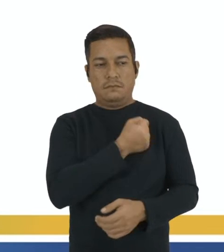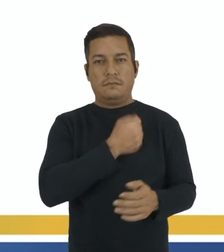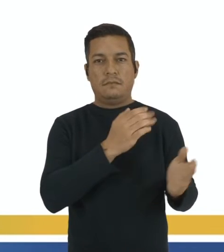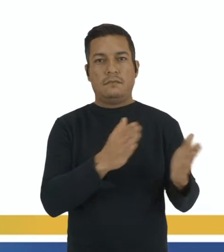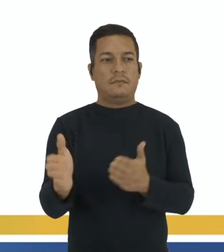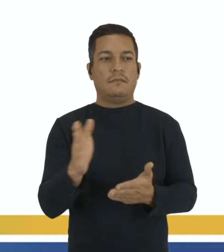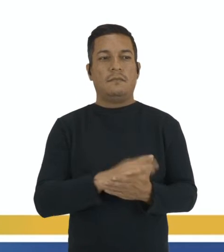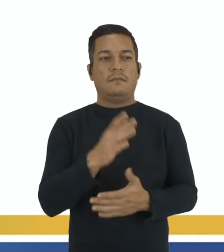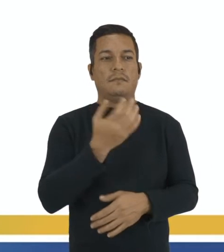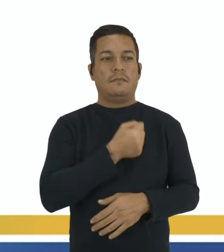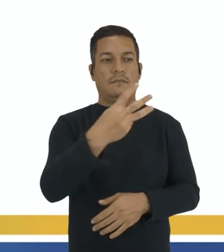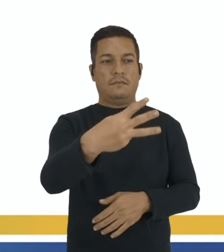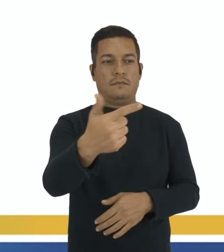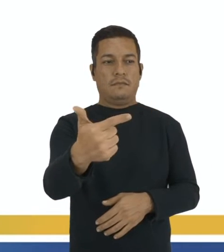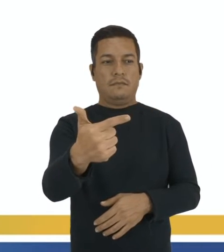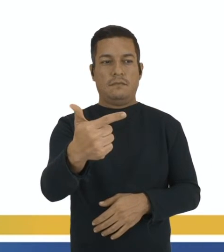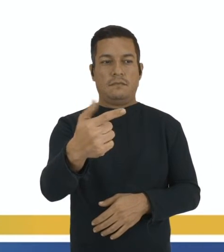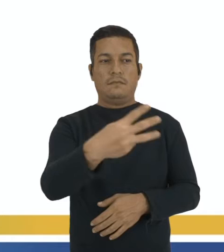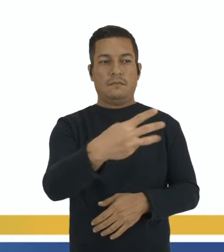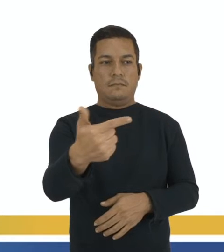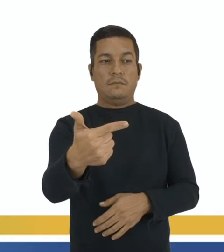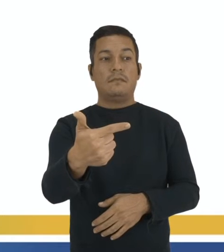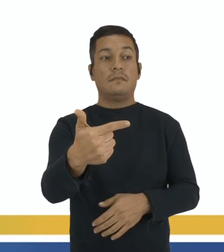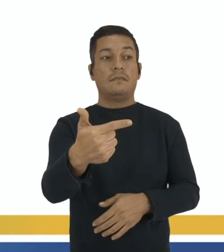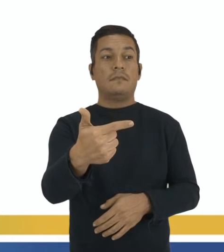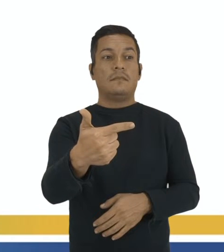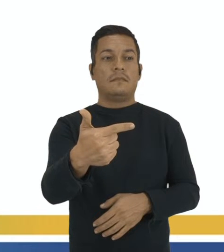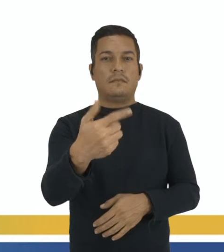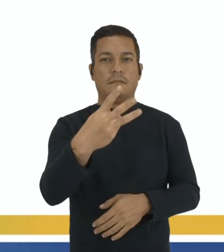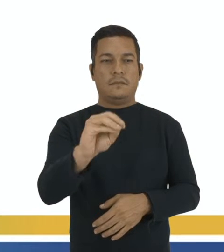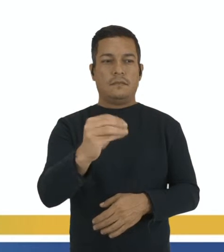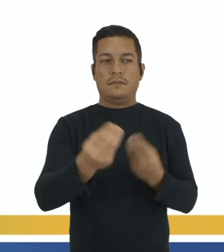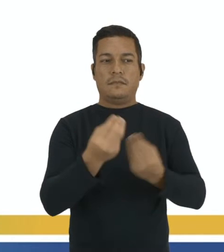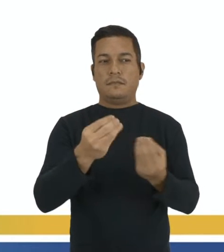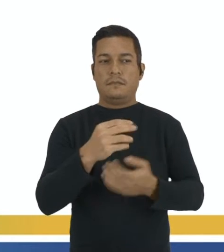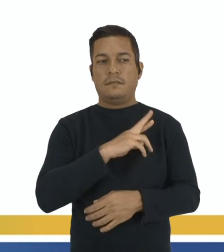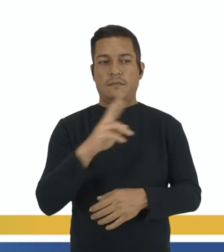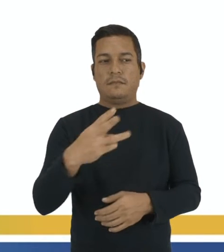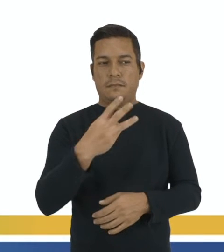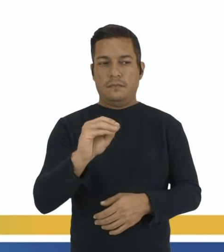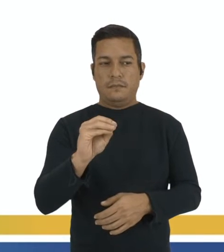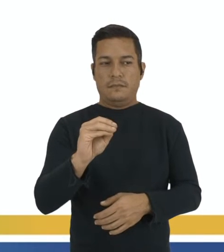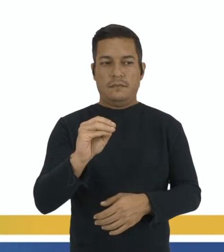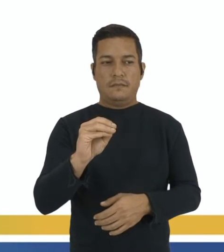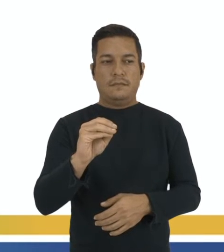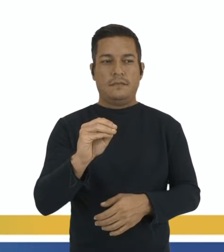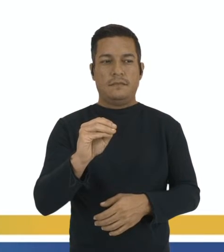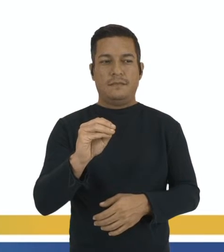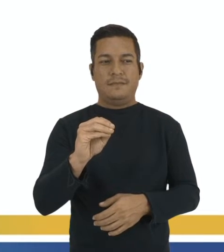A, o número 32. 32 então é o quê? 30. Como é que a gente poderia representar o 30? O 30